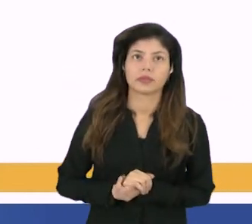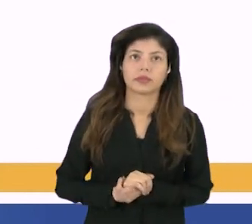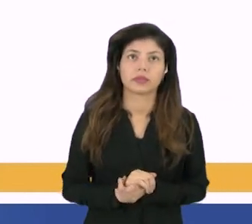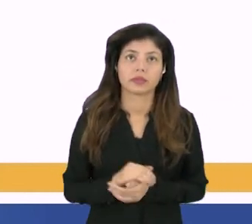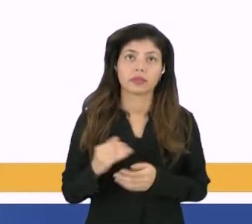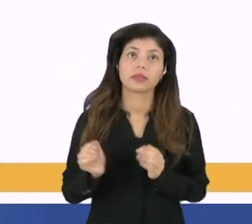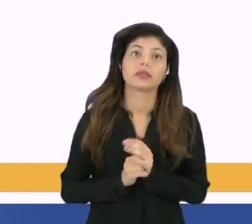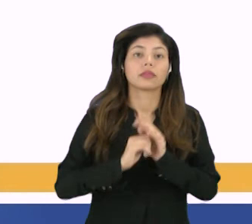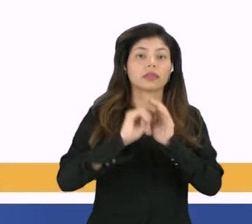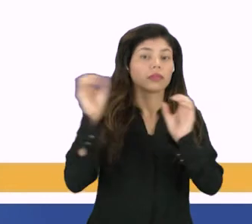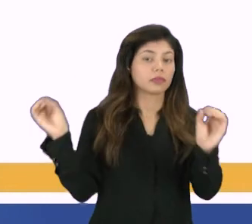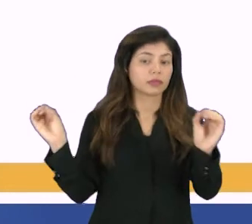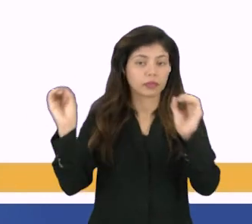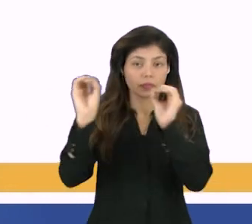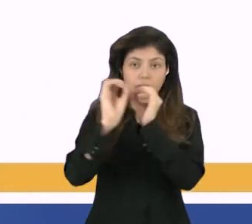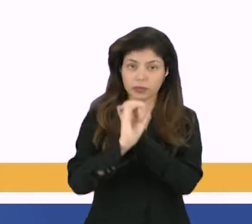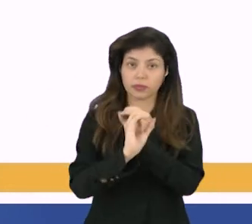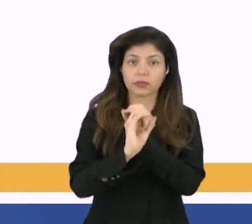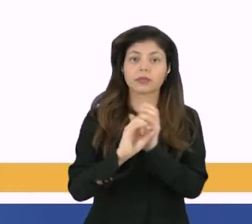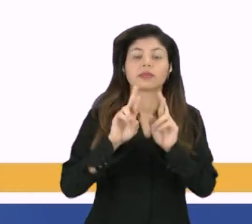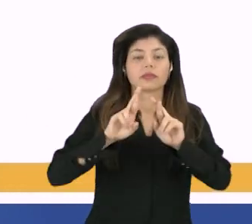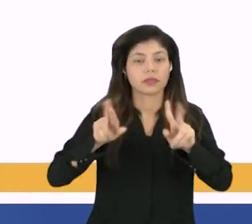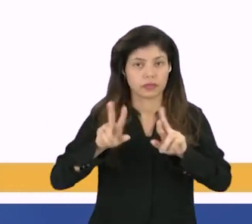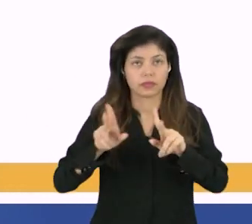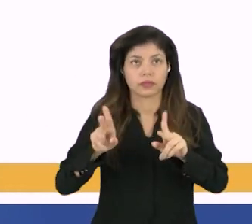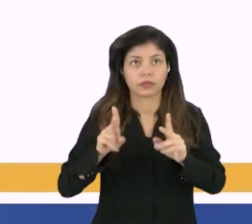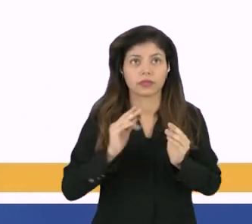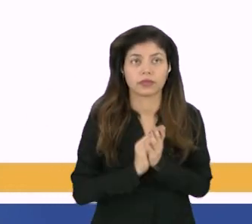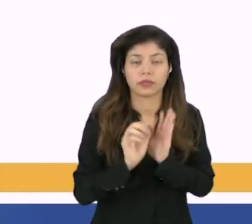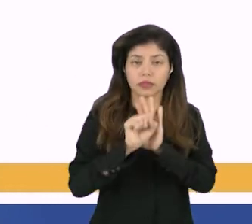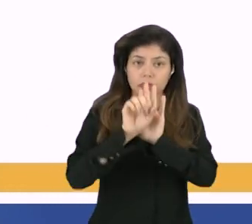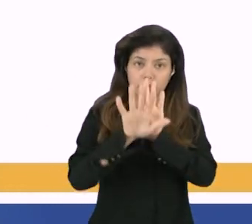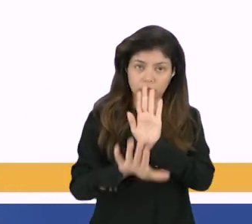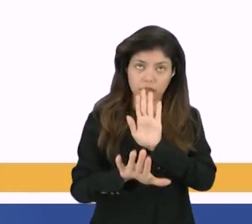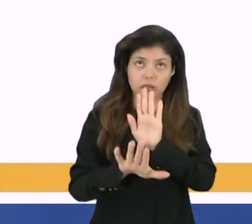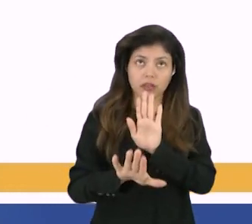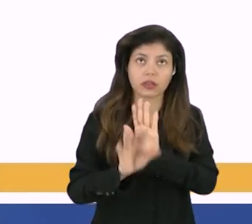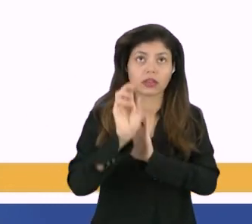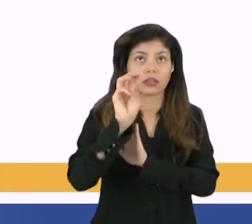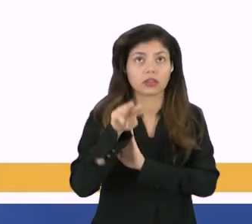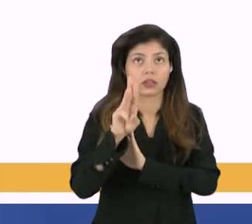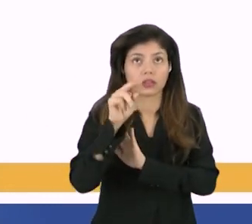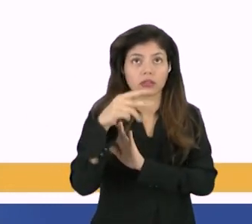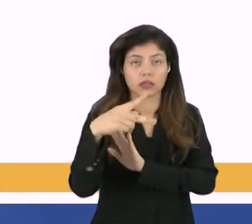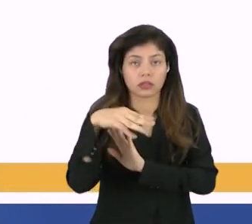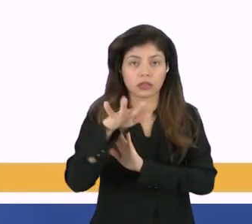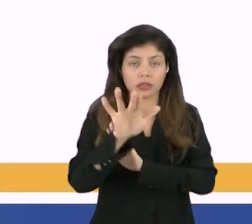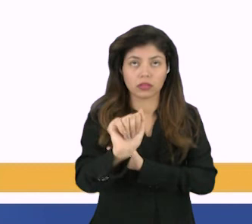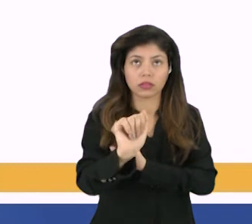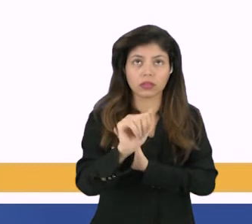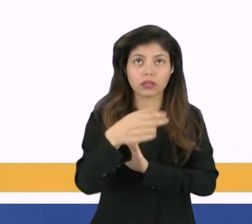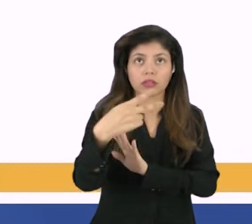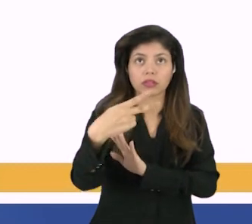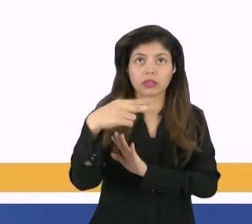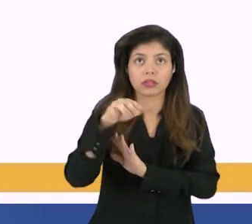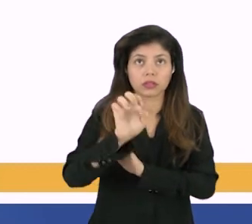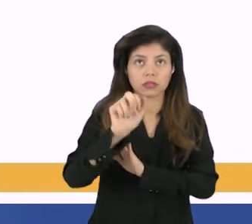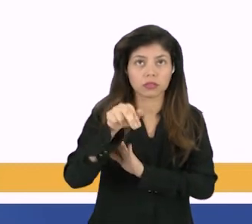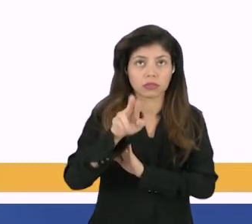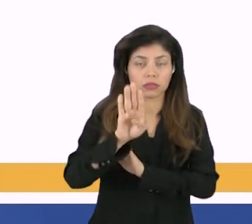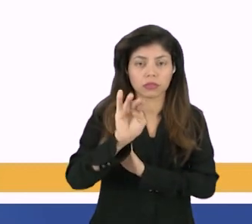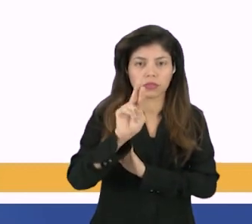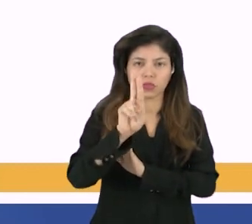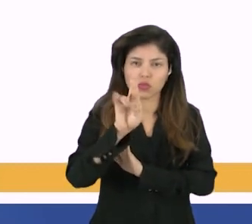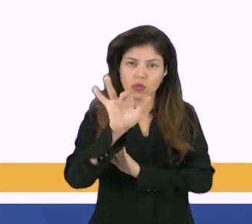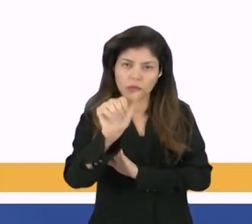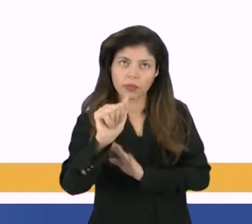nos eclipses, nós precisamos entender a diferença entre sombra, umbra e penumbra. Primeiro, pessoal, quando nós tivermos uma fonte